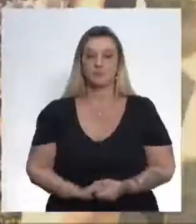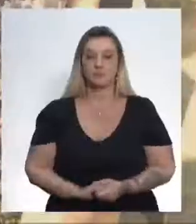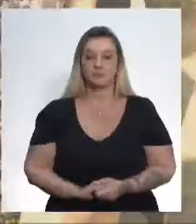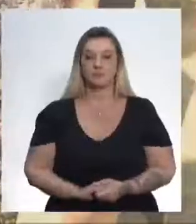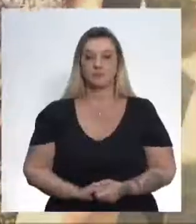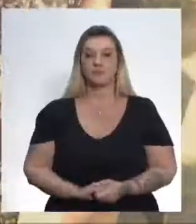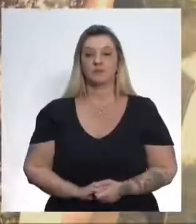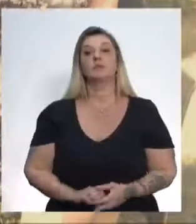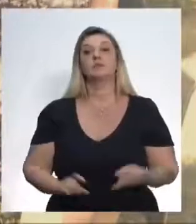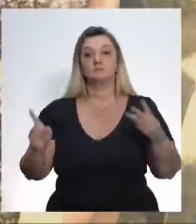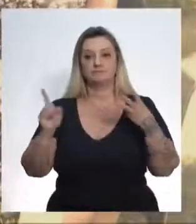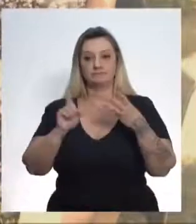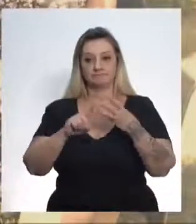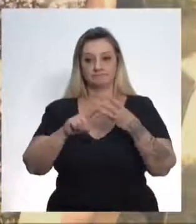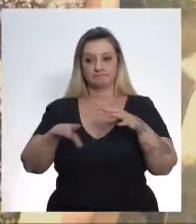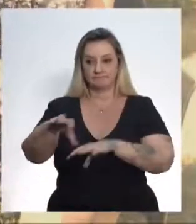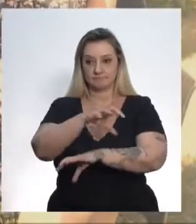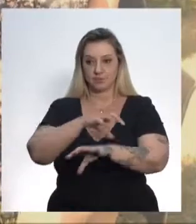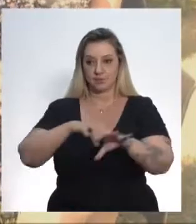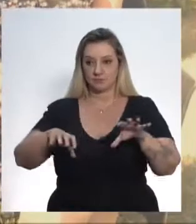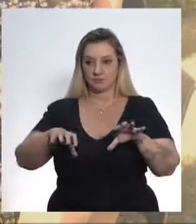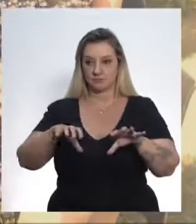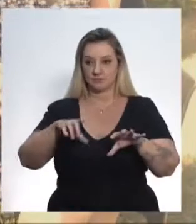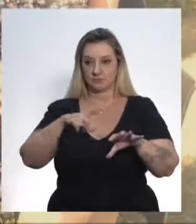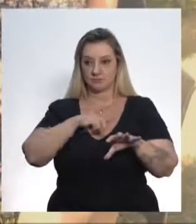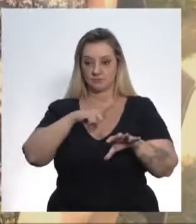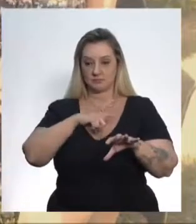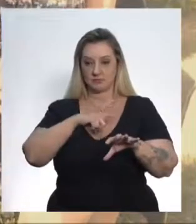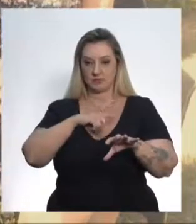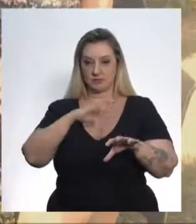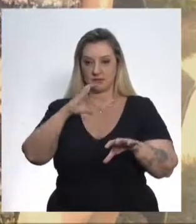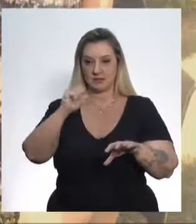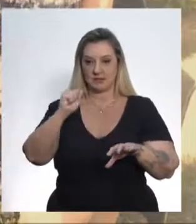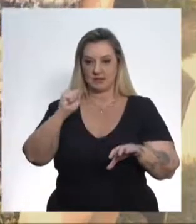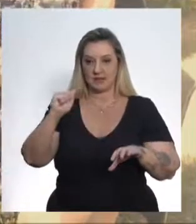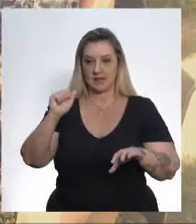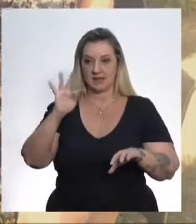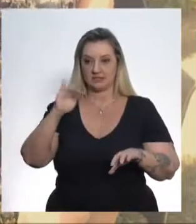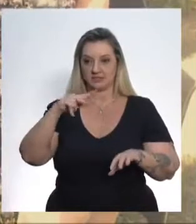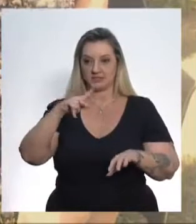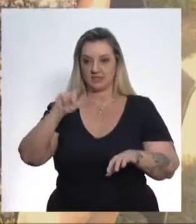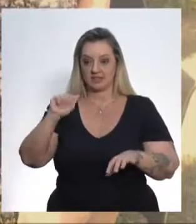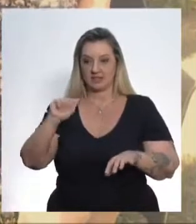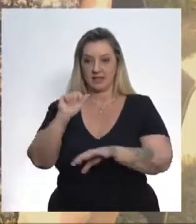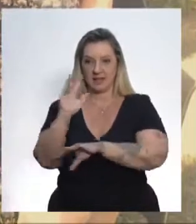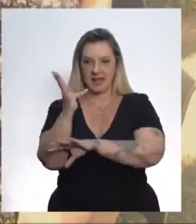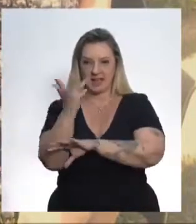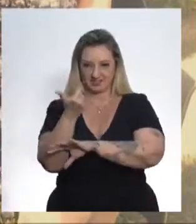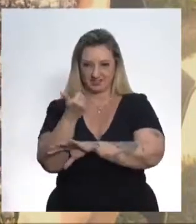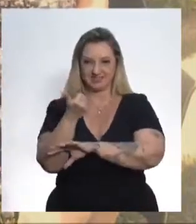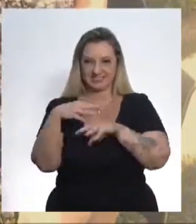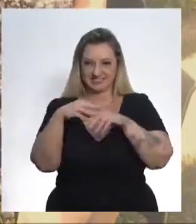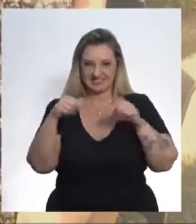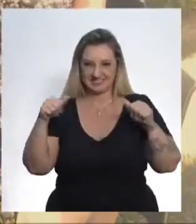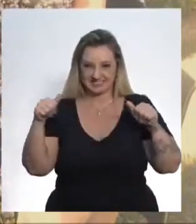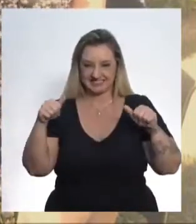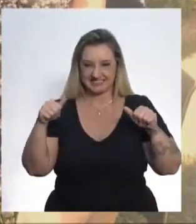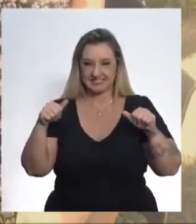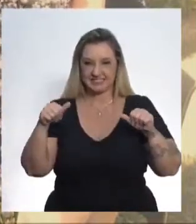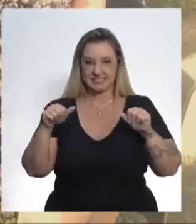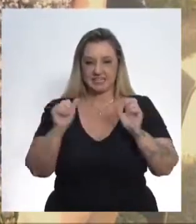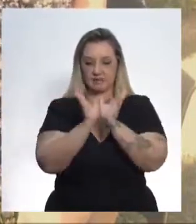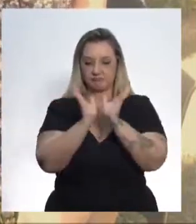O terceiro bioma que vamos considerar é o da Caatinga, que envolve matas abertas com arbustos e